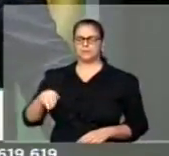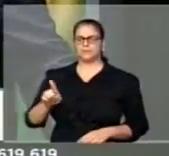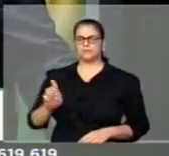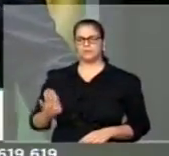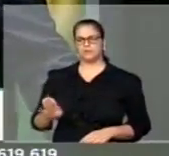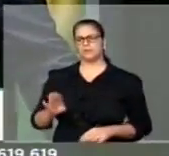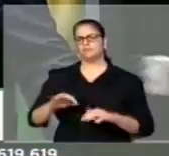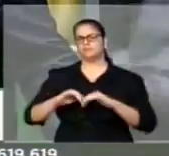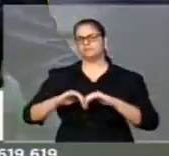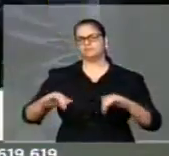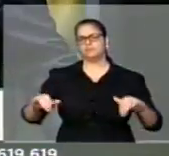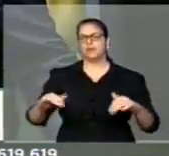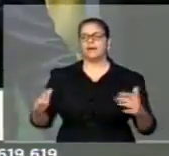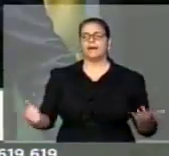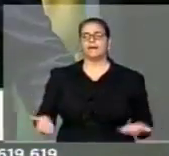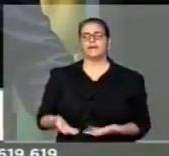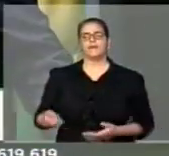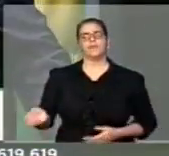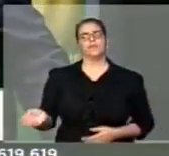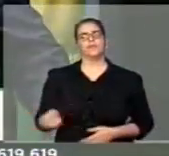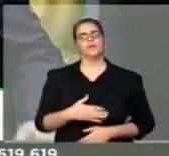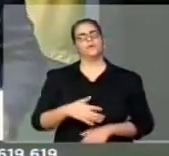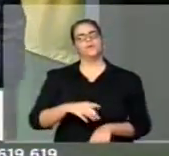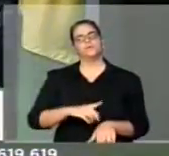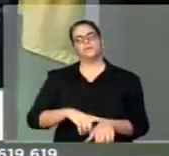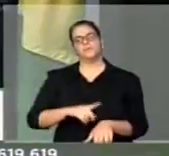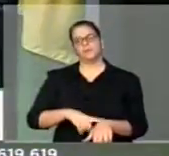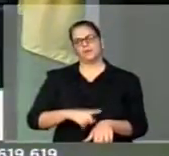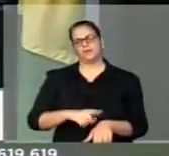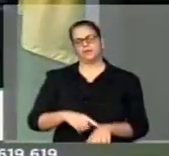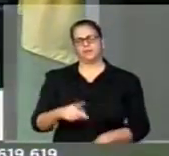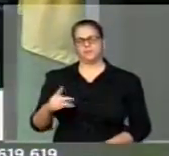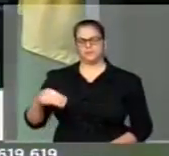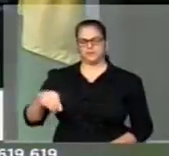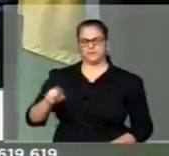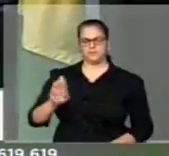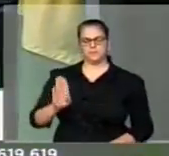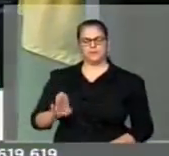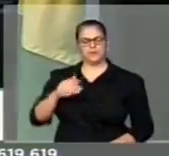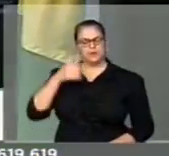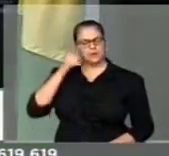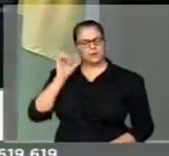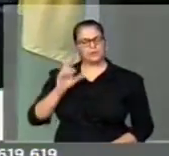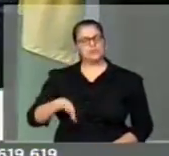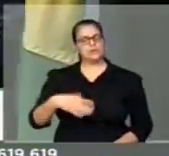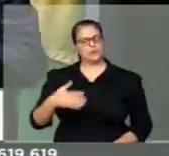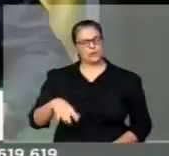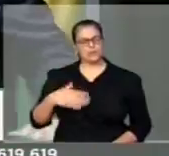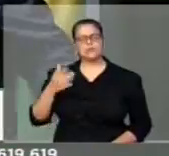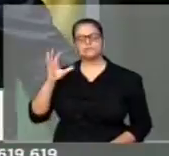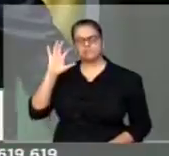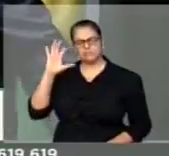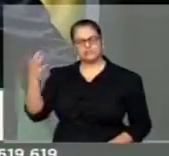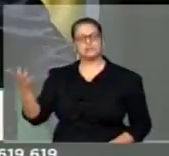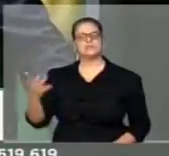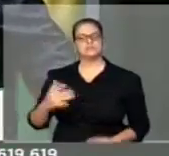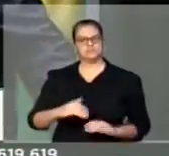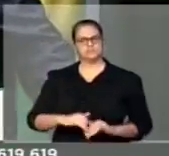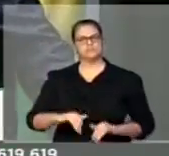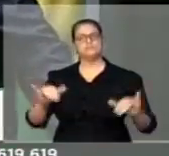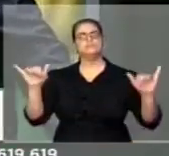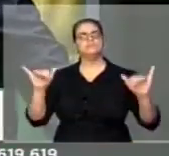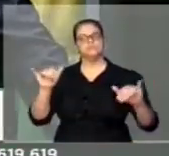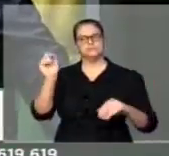inclusive, num novo momento agora atual, em que o PMDB, ontem, numa postura corajosa, disse ao Brasil que